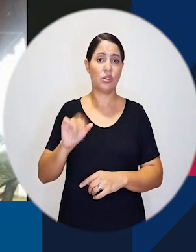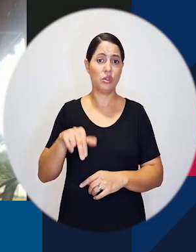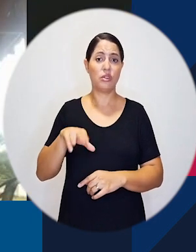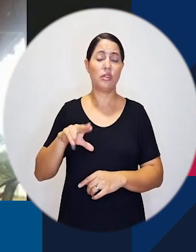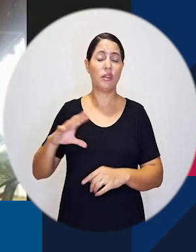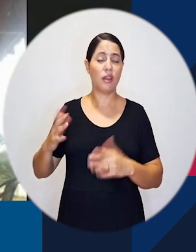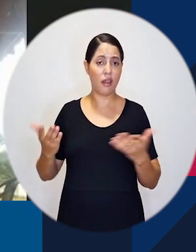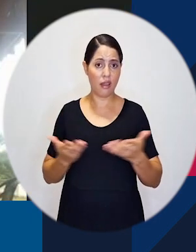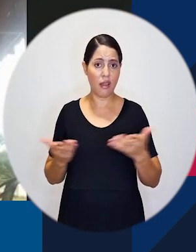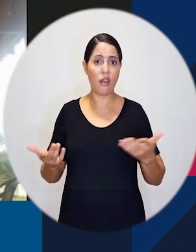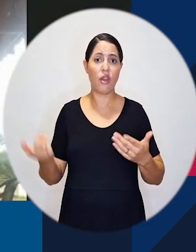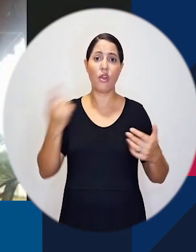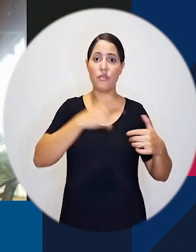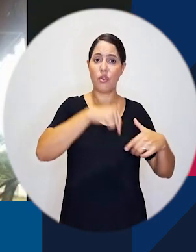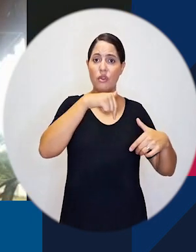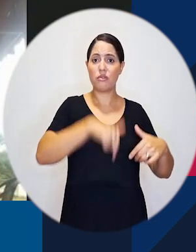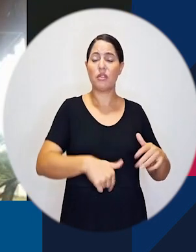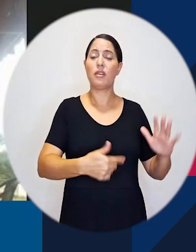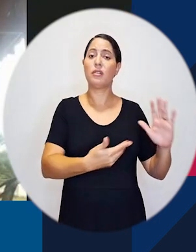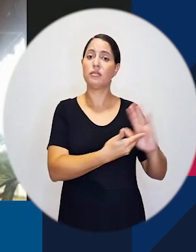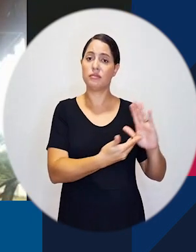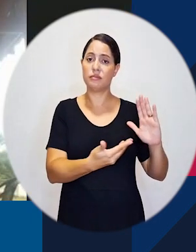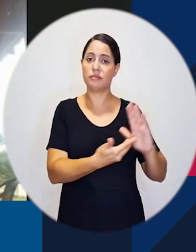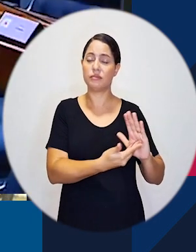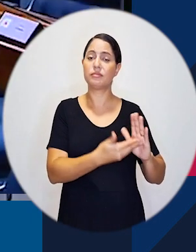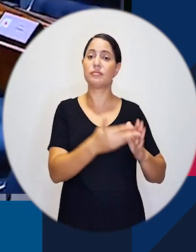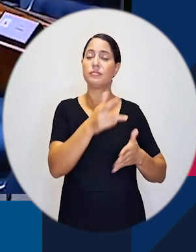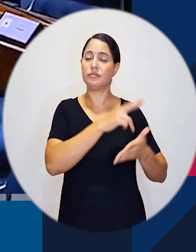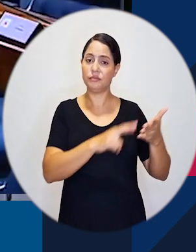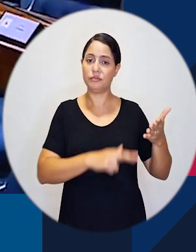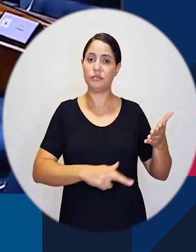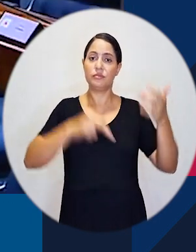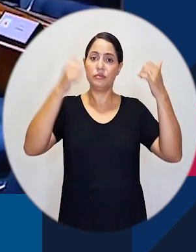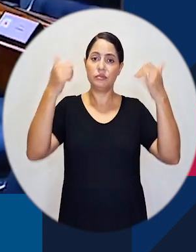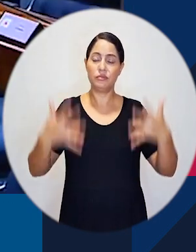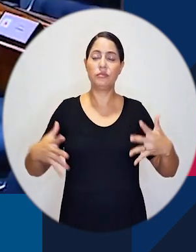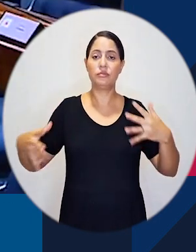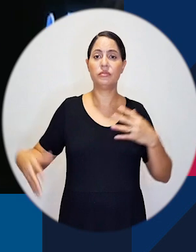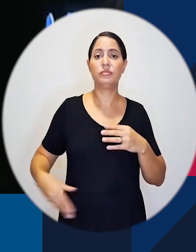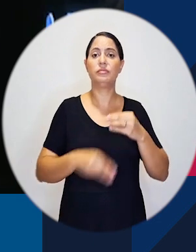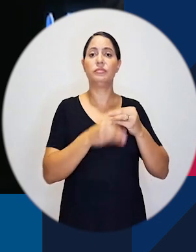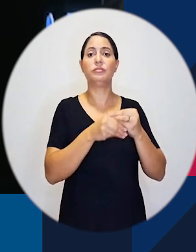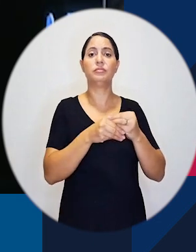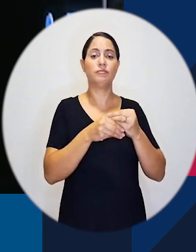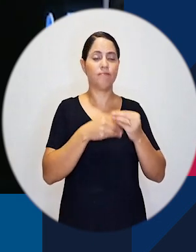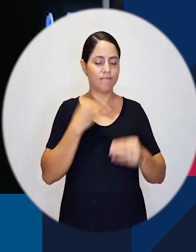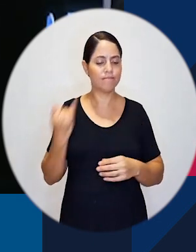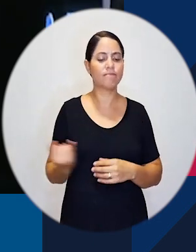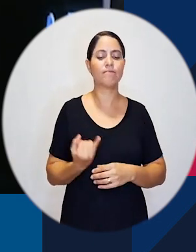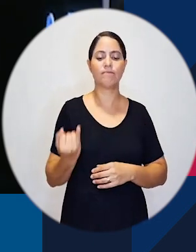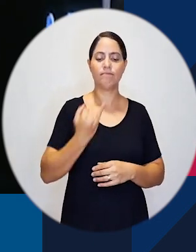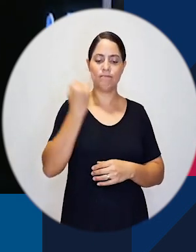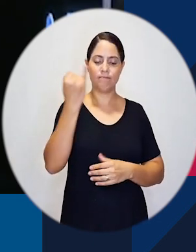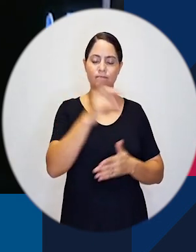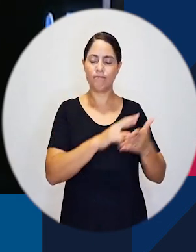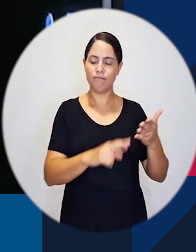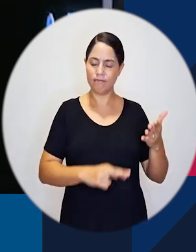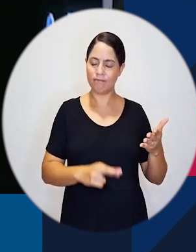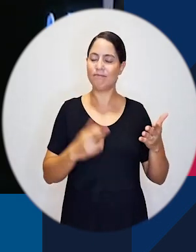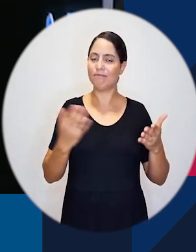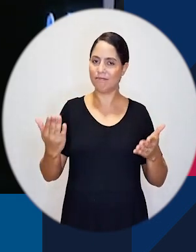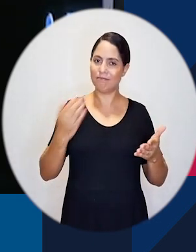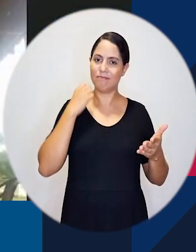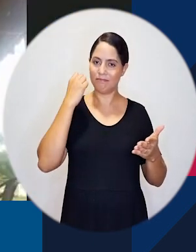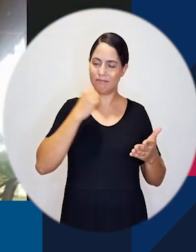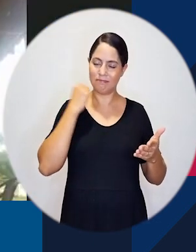no Senado e agora ao retornar da Câmara dos Deputados, o relata também com um acréscimo muito importante de cunho redacional. Então,